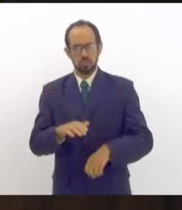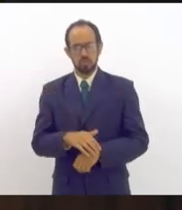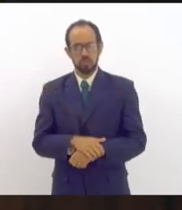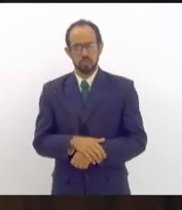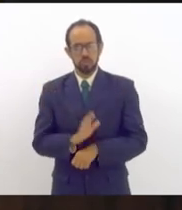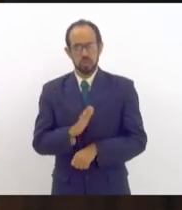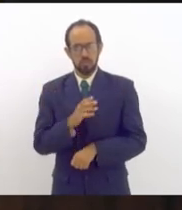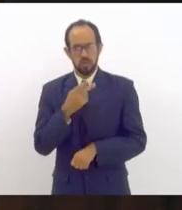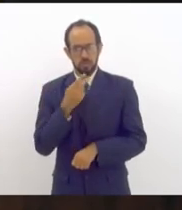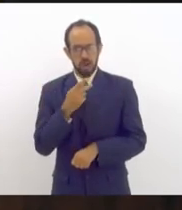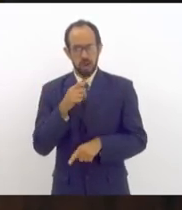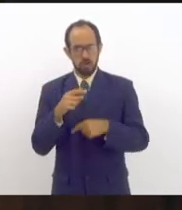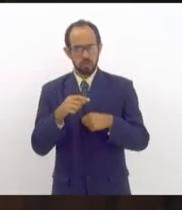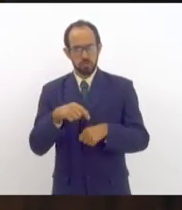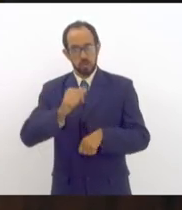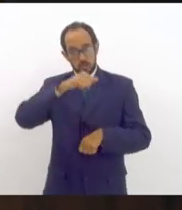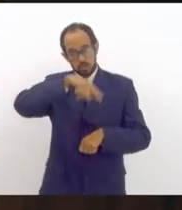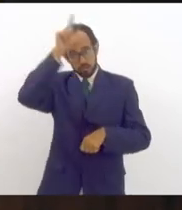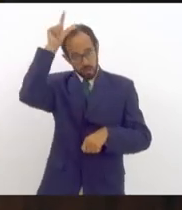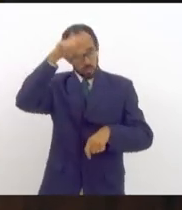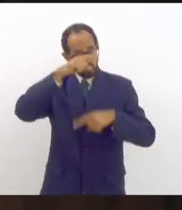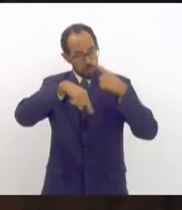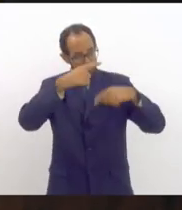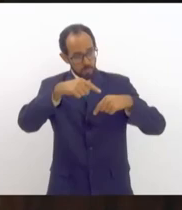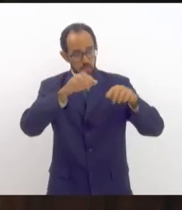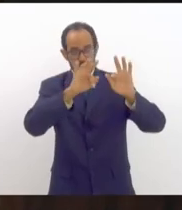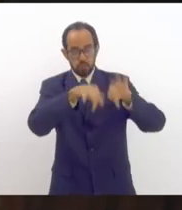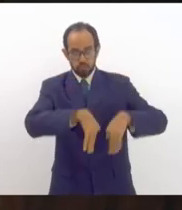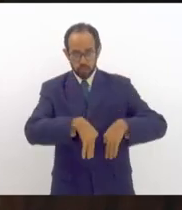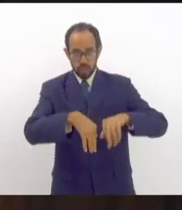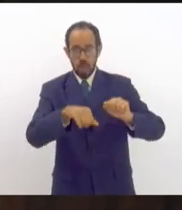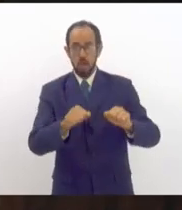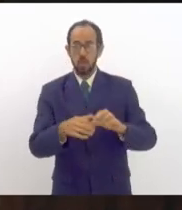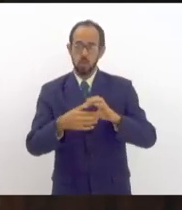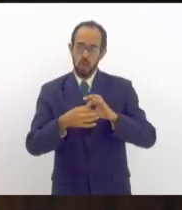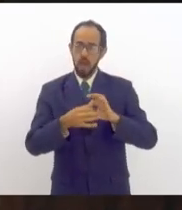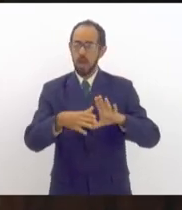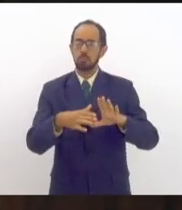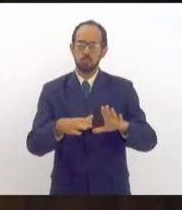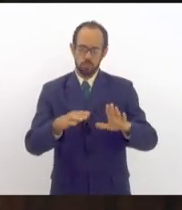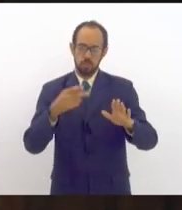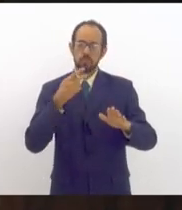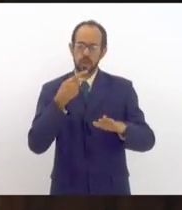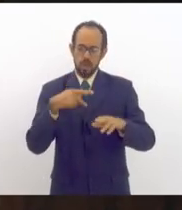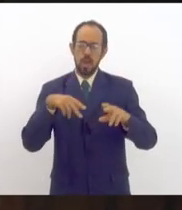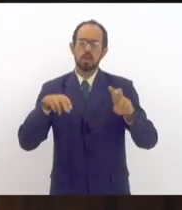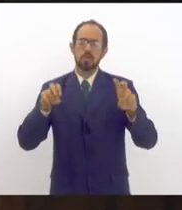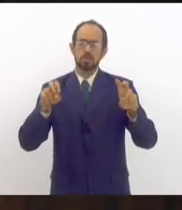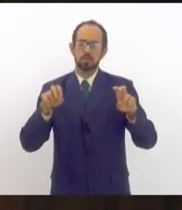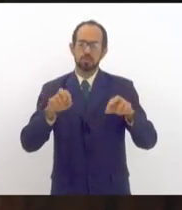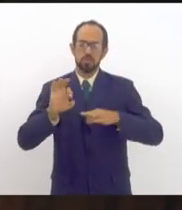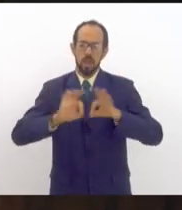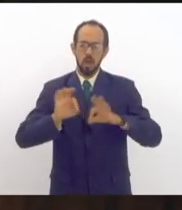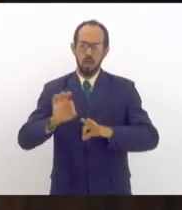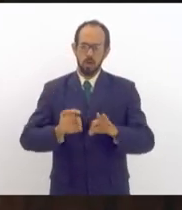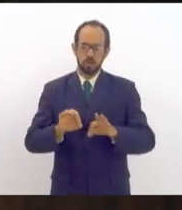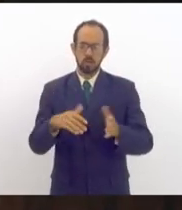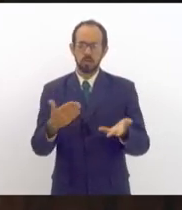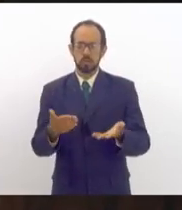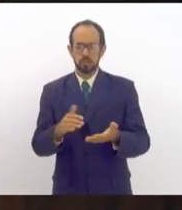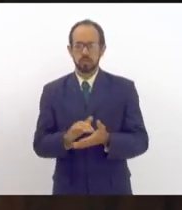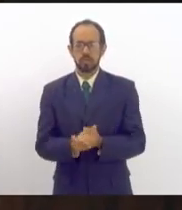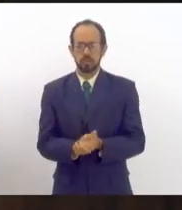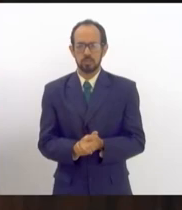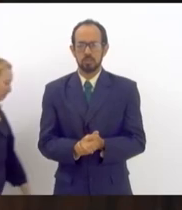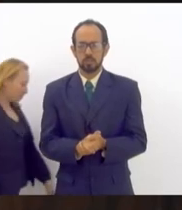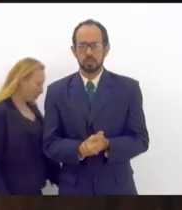ao final Eu vou abrir para que todos possam falar algo alguma questão pela ordem ou de ordem uma restrição